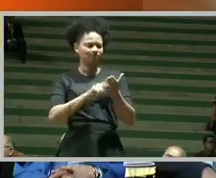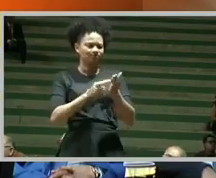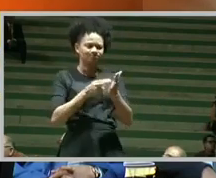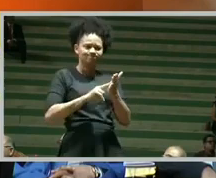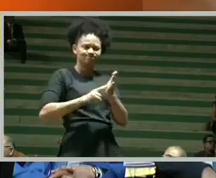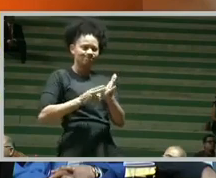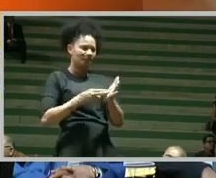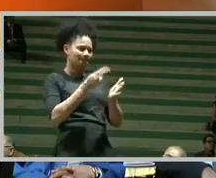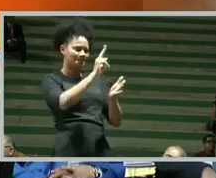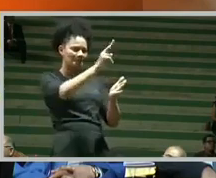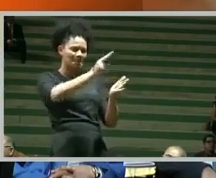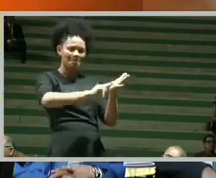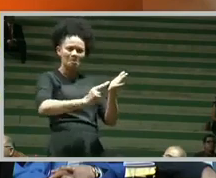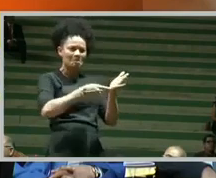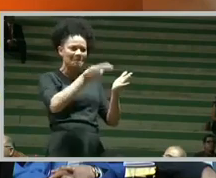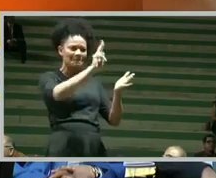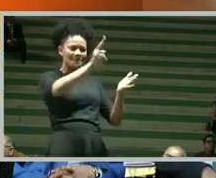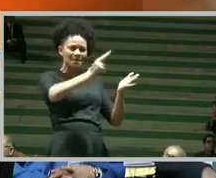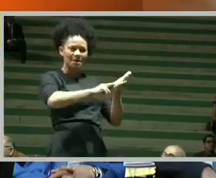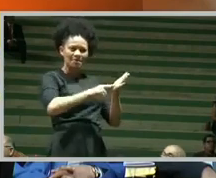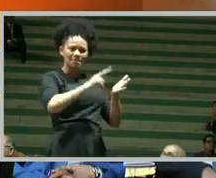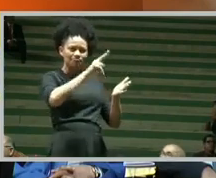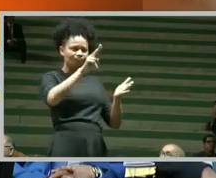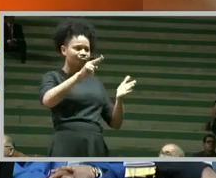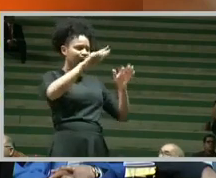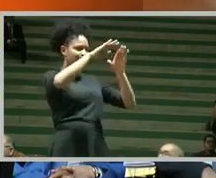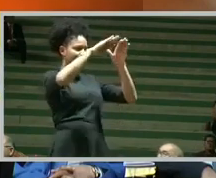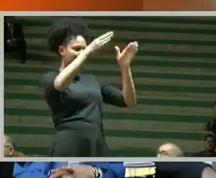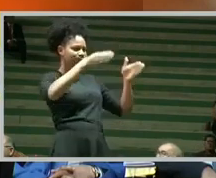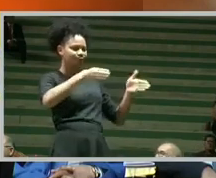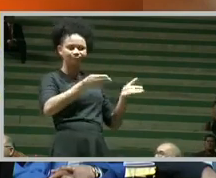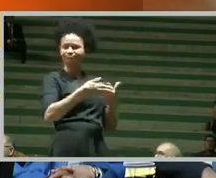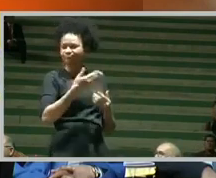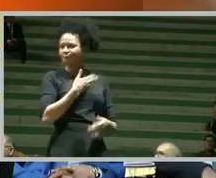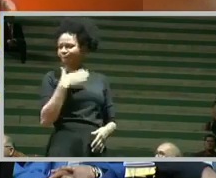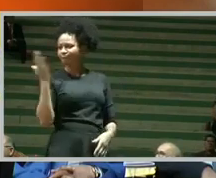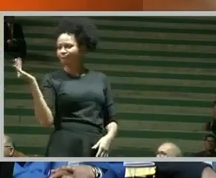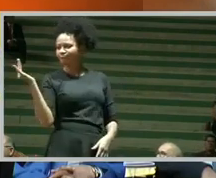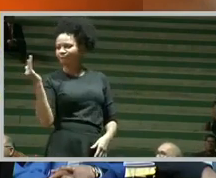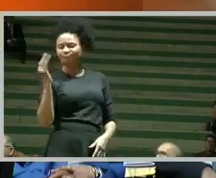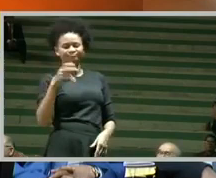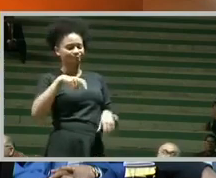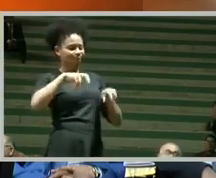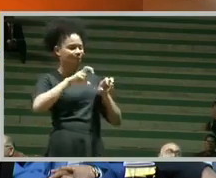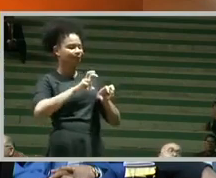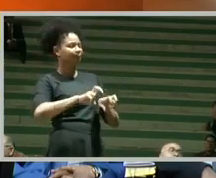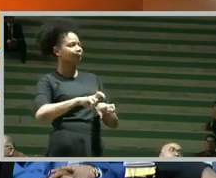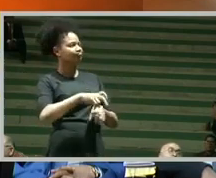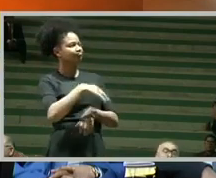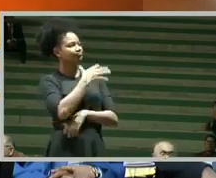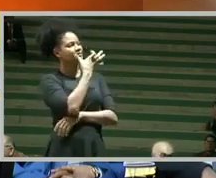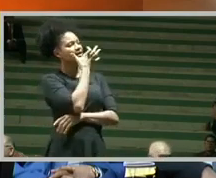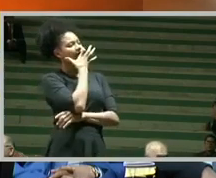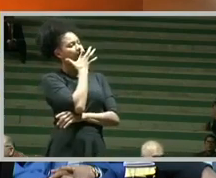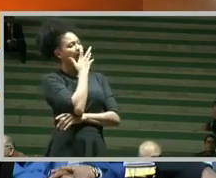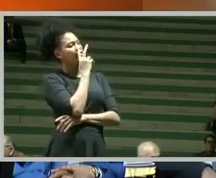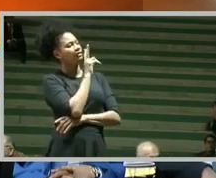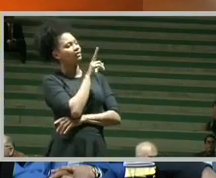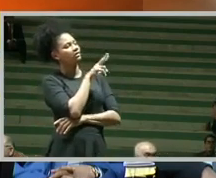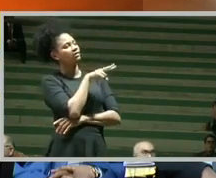feito um quadro com perfeição, ele chama seus amigos e diz: vamos nos sentar e